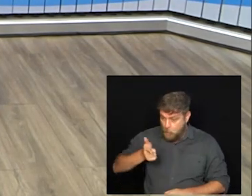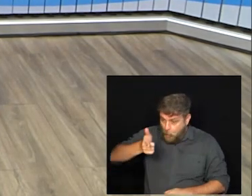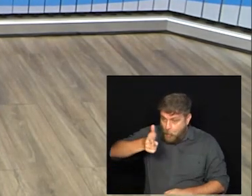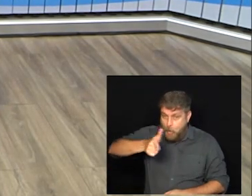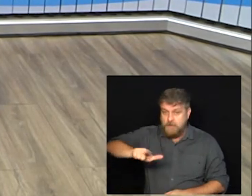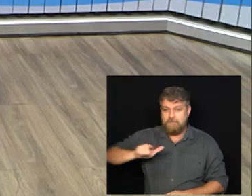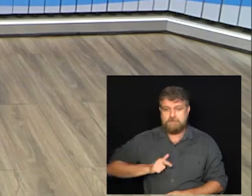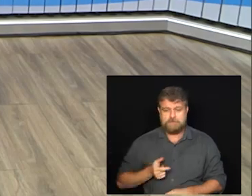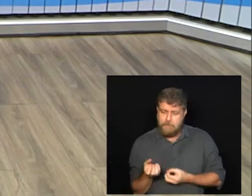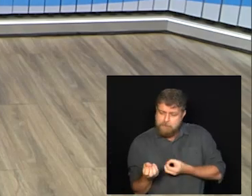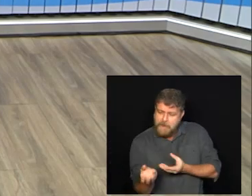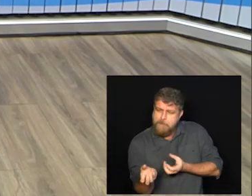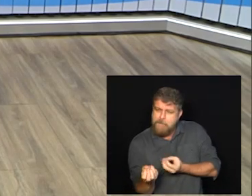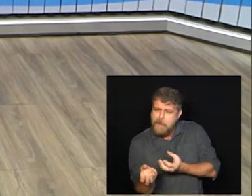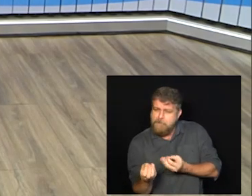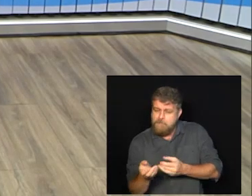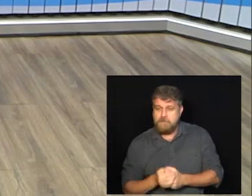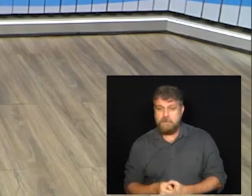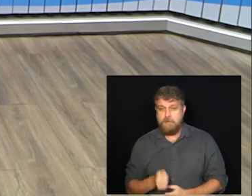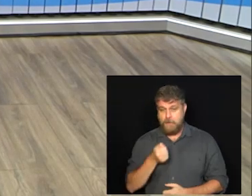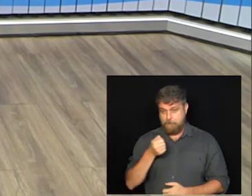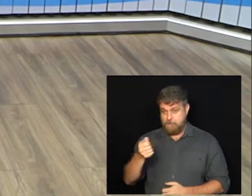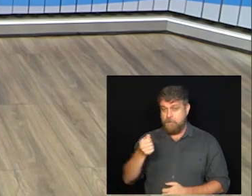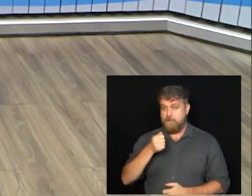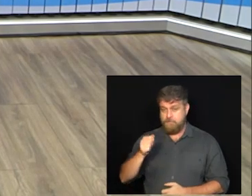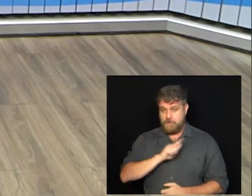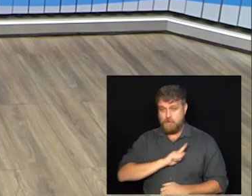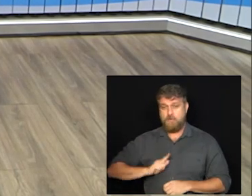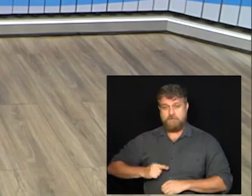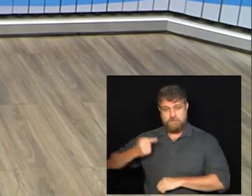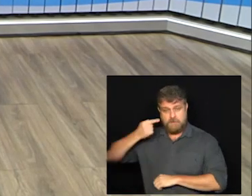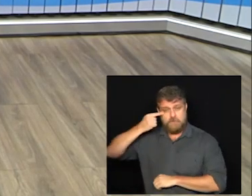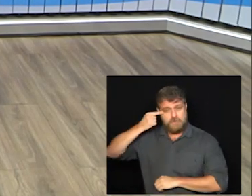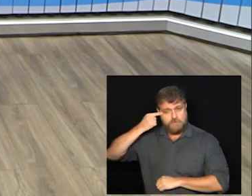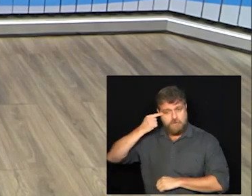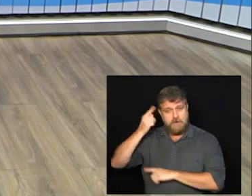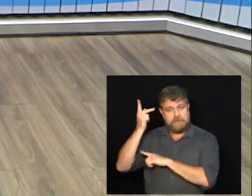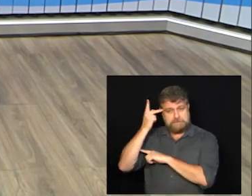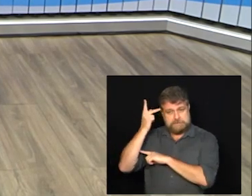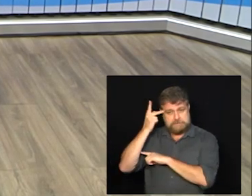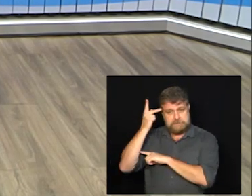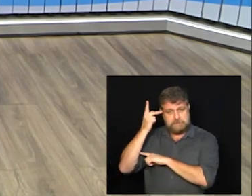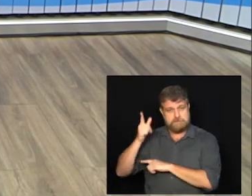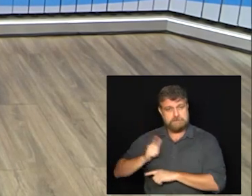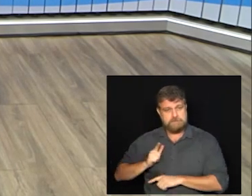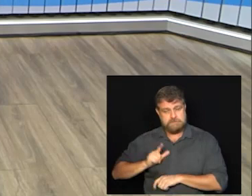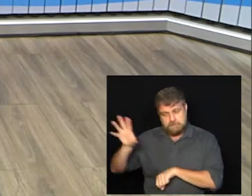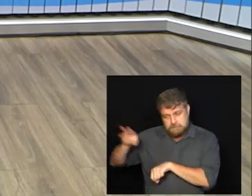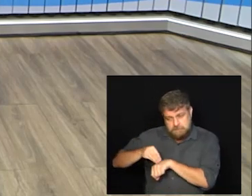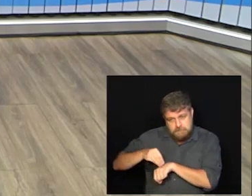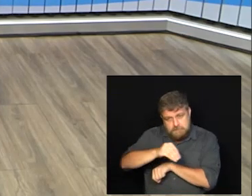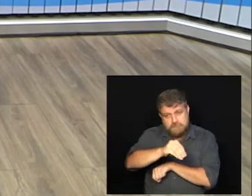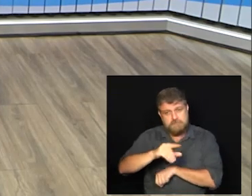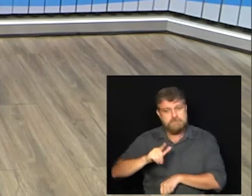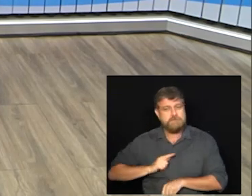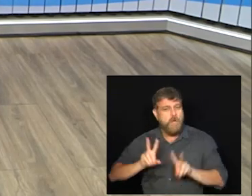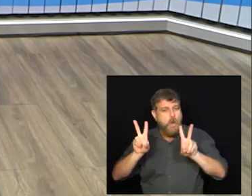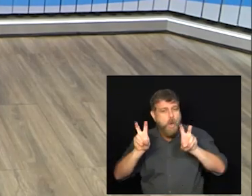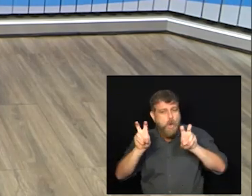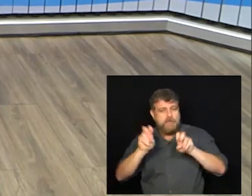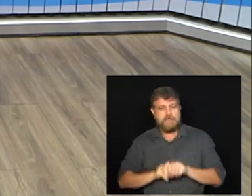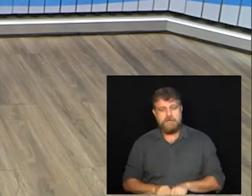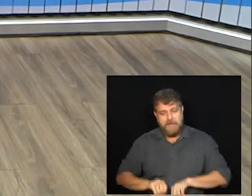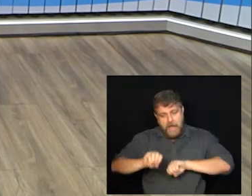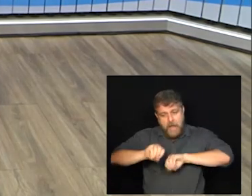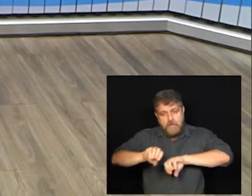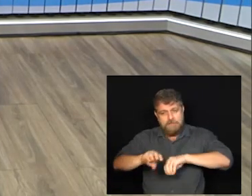continua repercutindo a entrevista coletiva do governo do estado. A gente recebendo aqui as informações sobre a